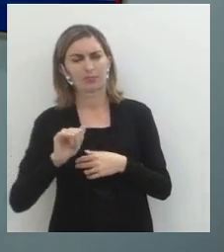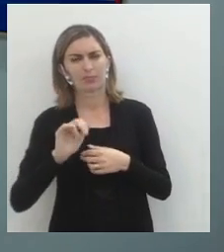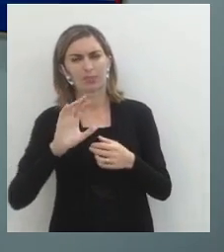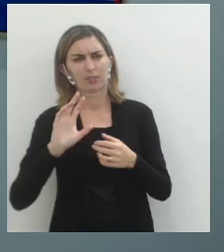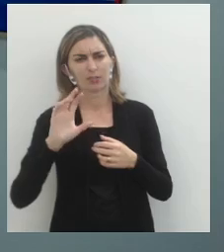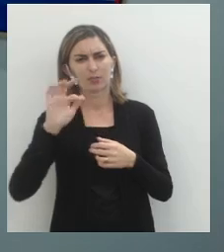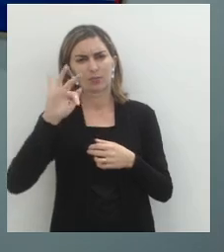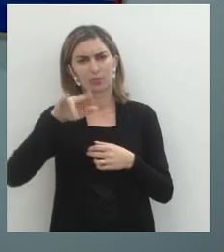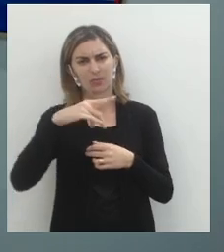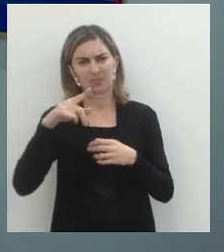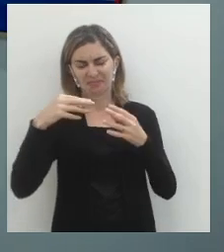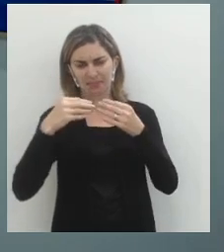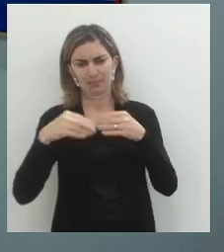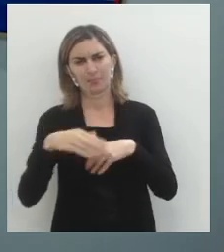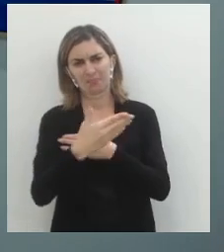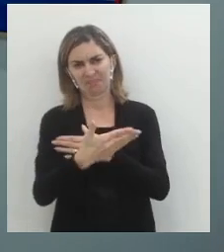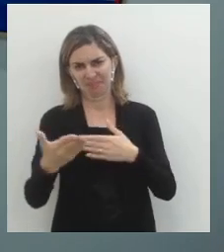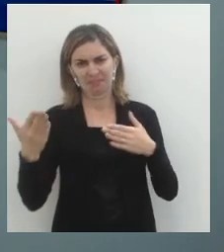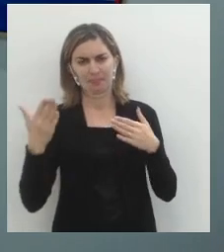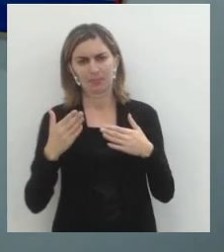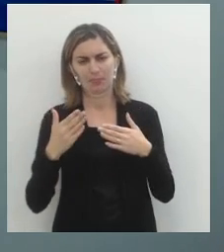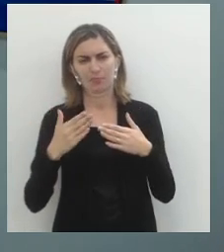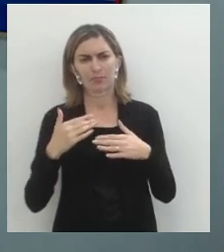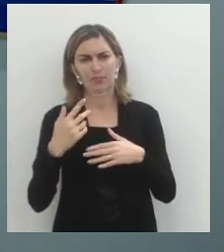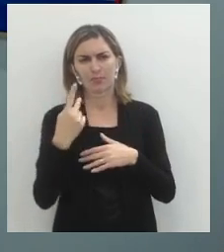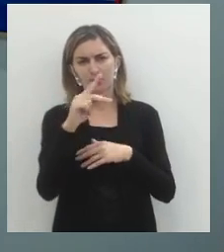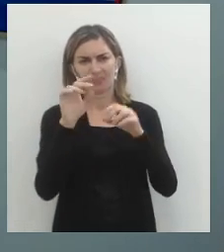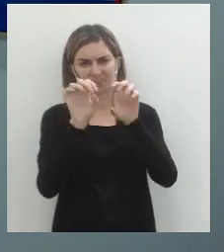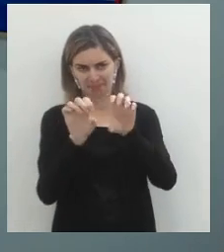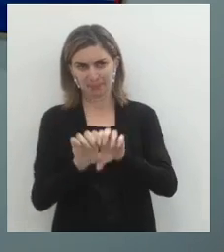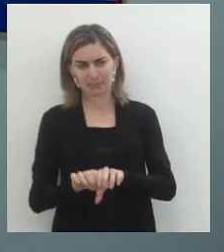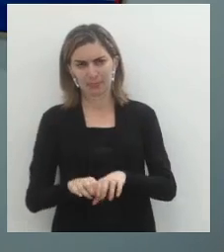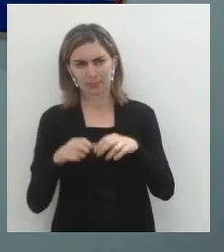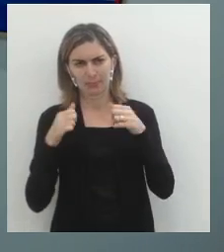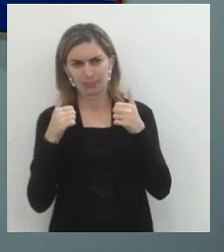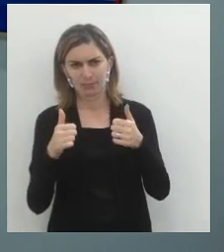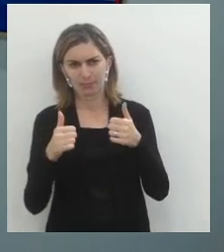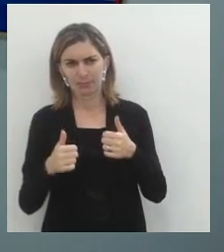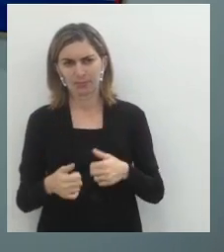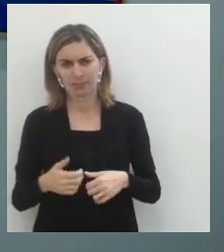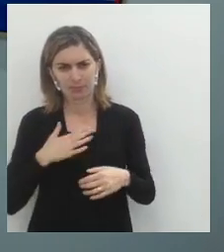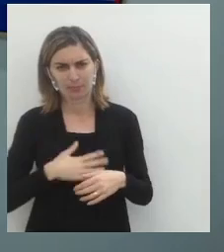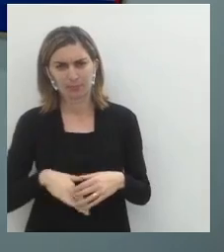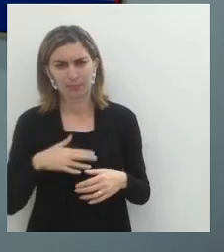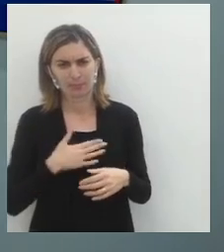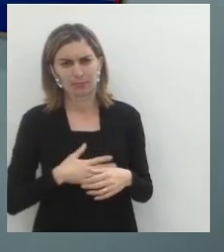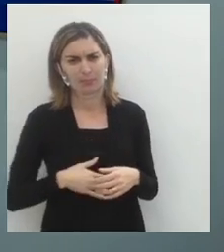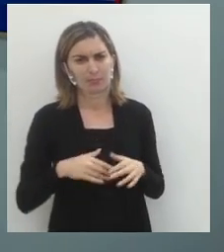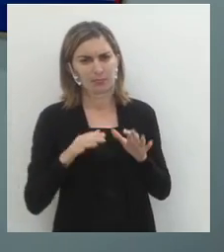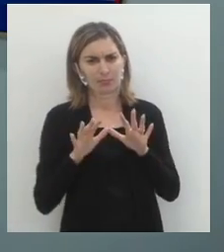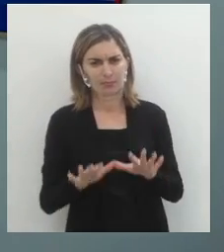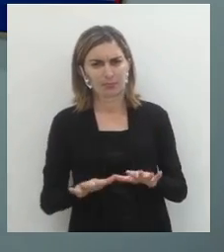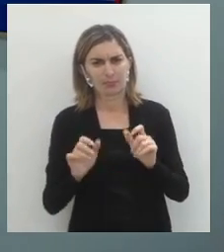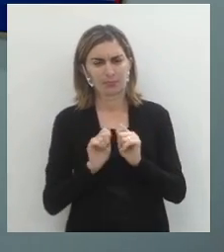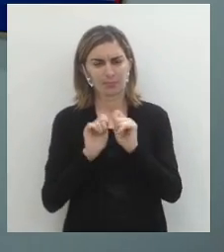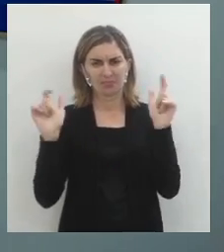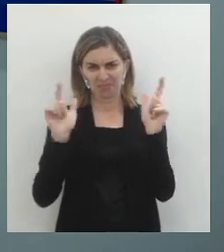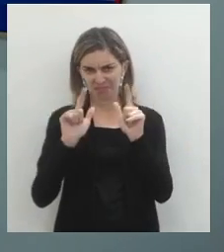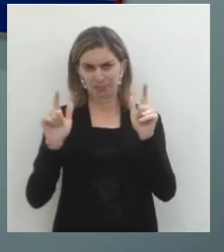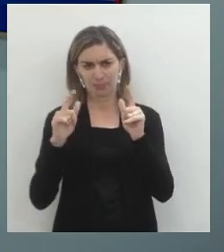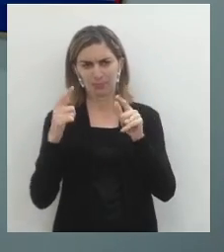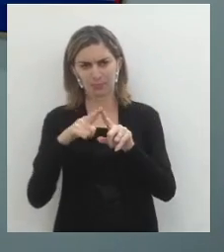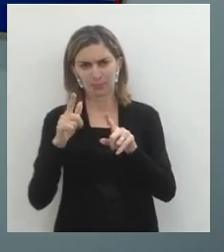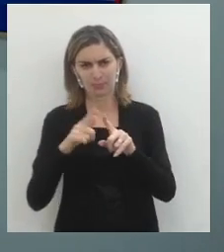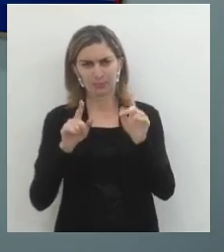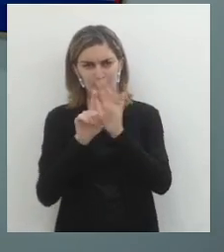função vai provocar na mudança da sua estrutura. Beleza? Tranquilo? Então fica ligado nesse